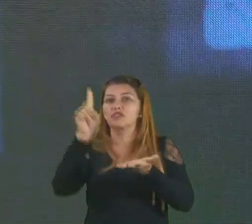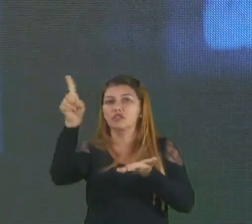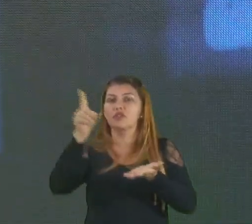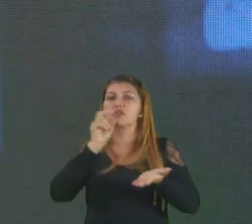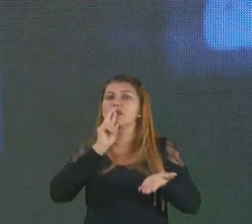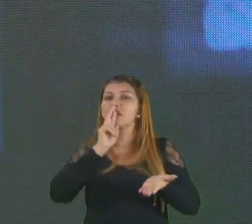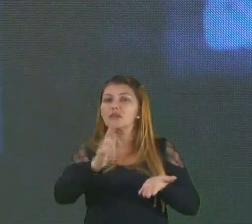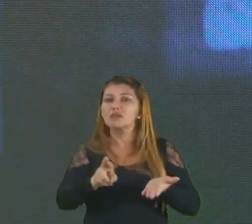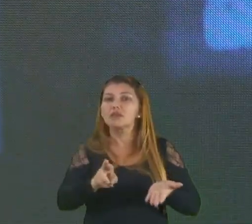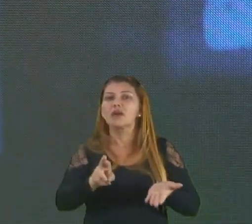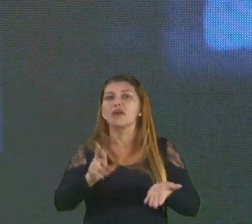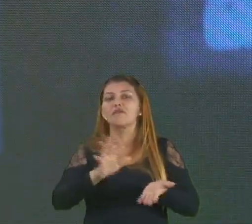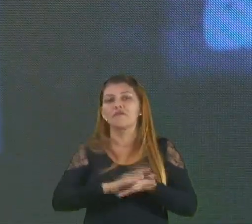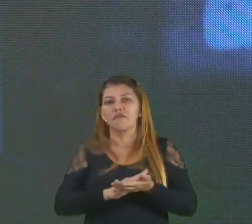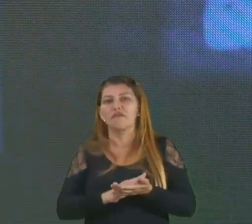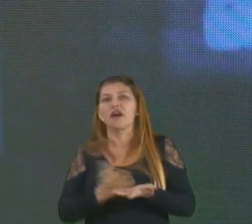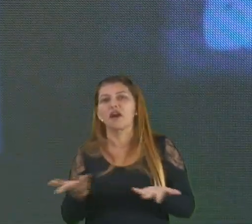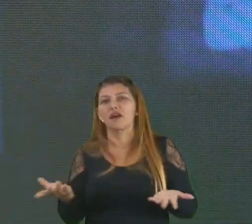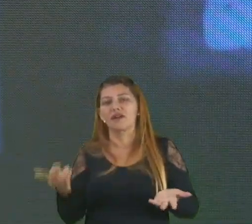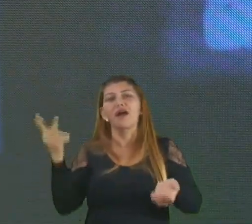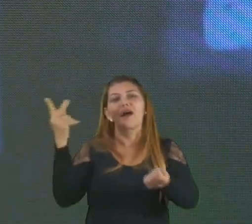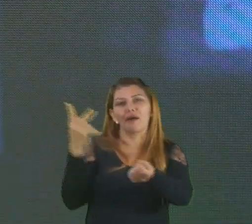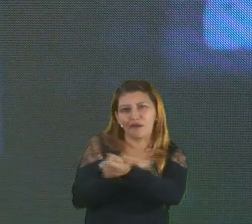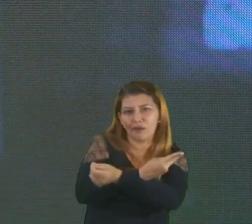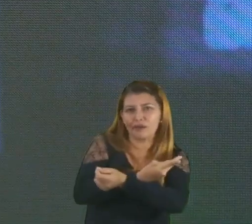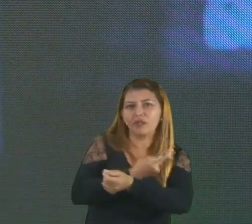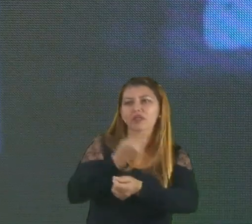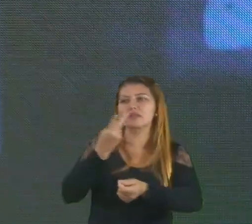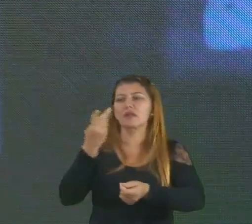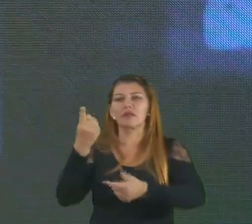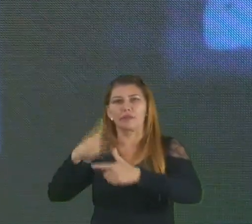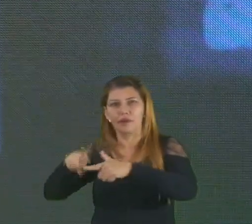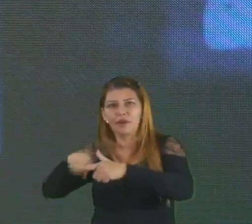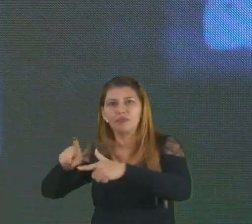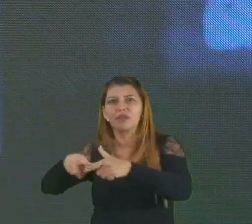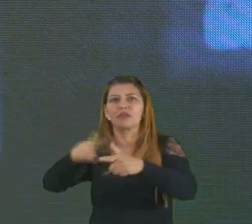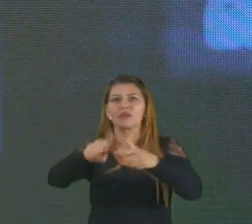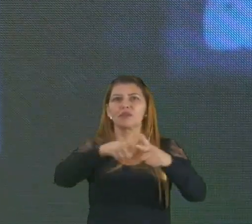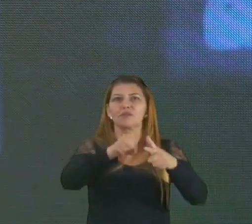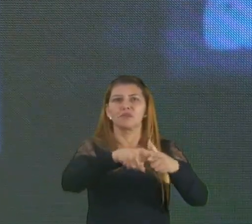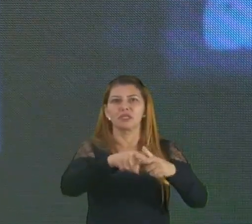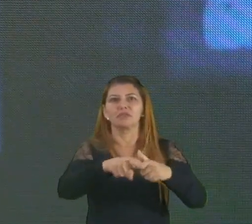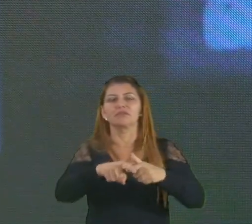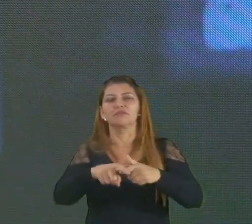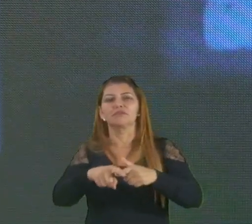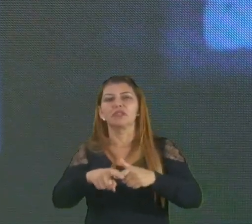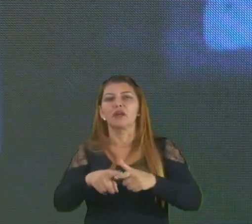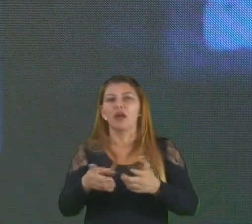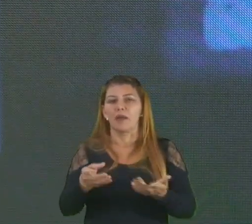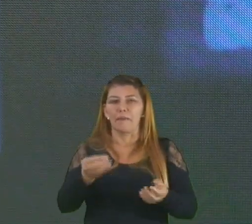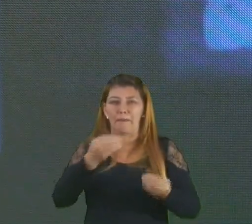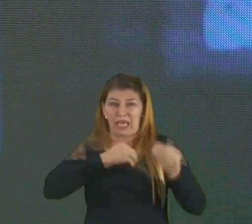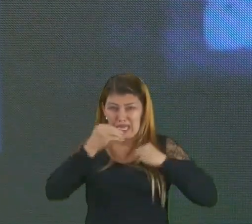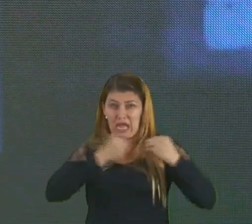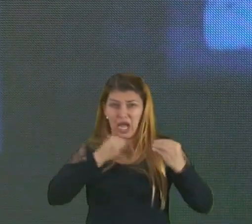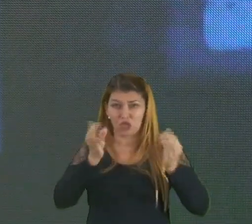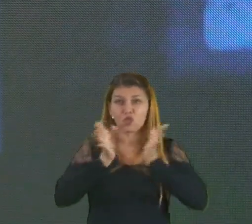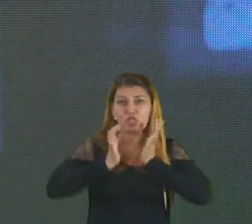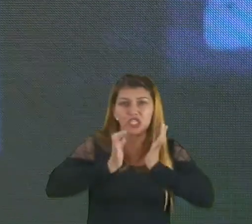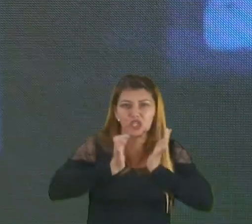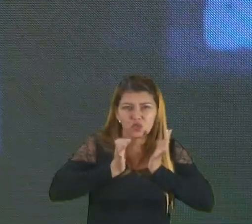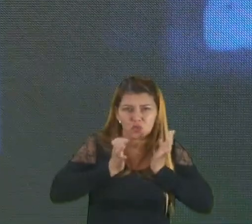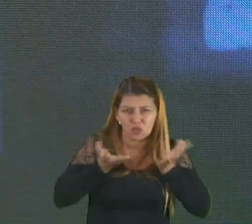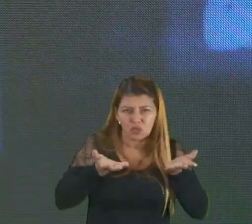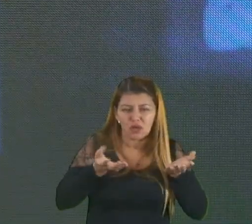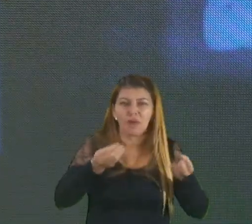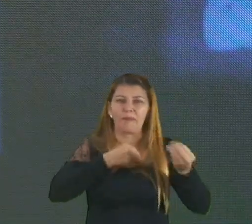vão cair em muitas ciladas e tentações. Pastor, é pecado ficar rico? De jeito nenhum. De jeito nenhum. Quer